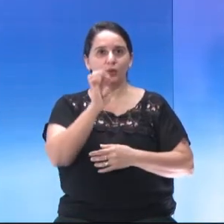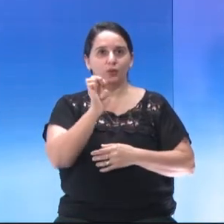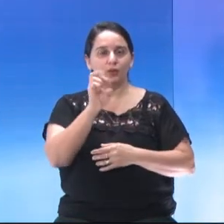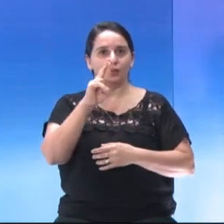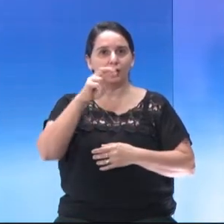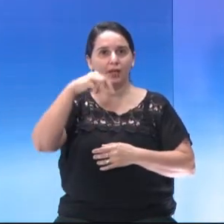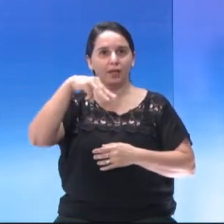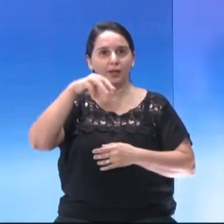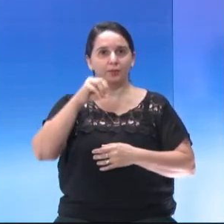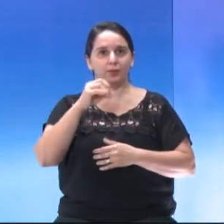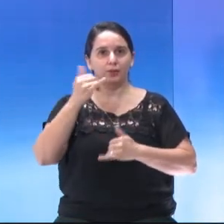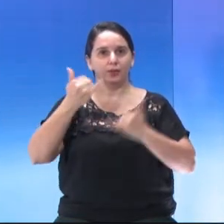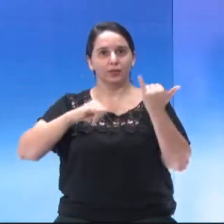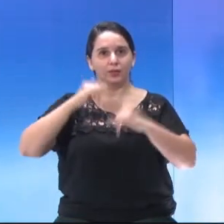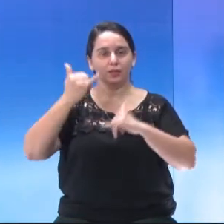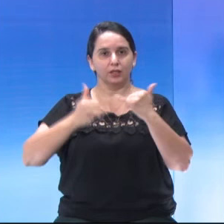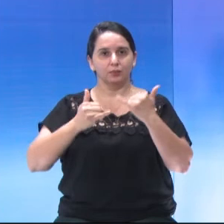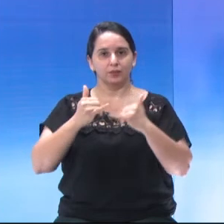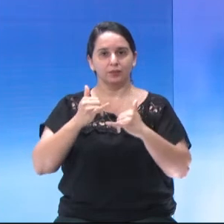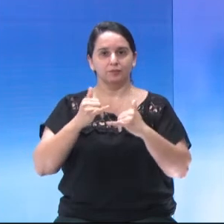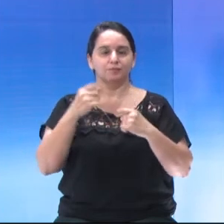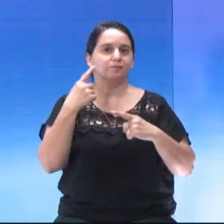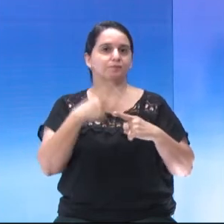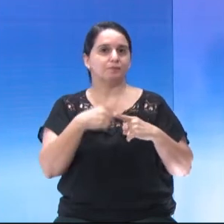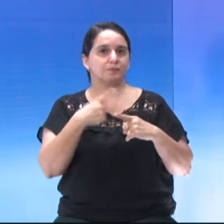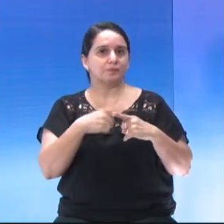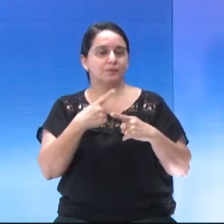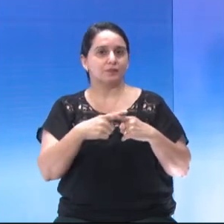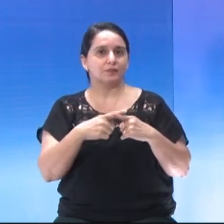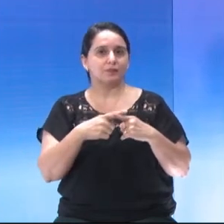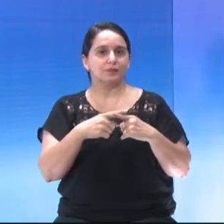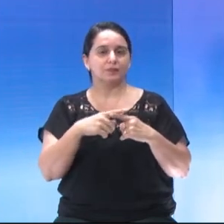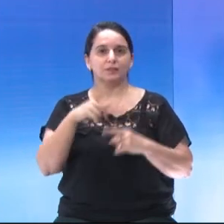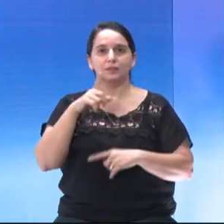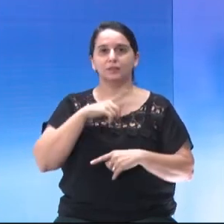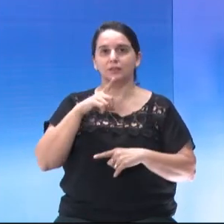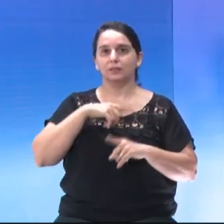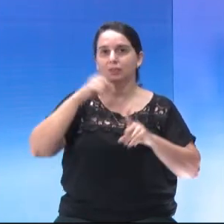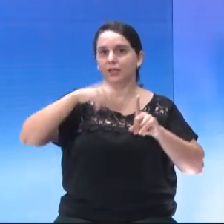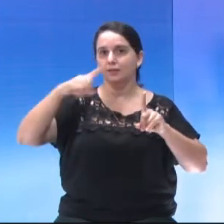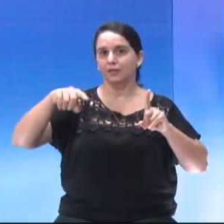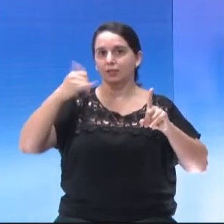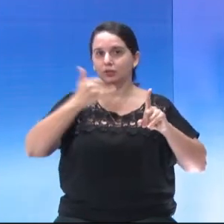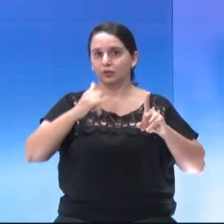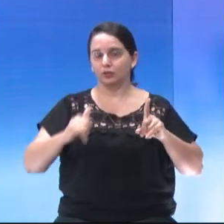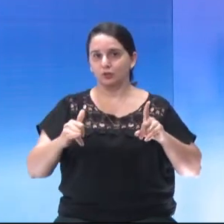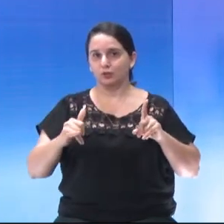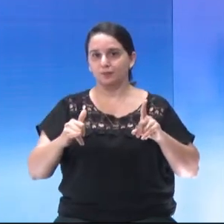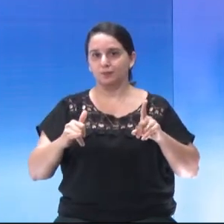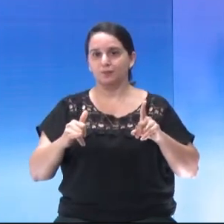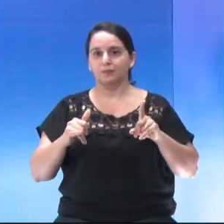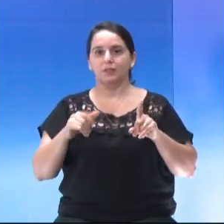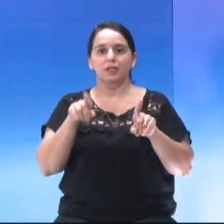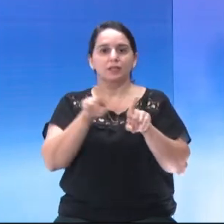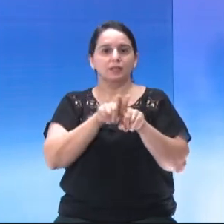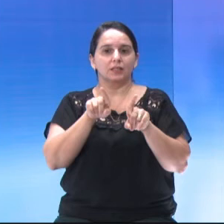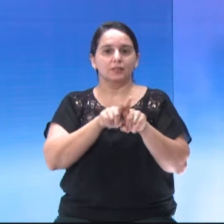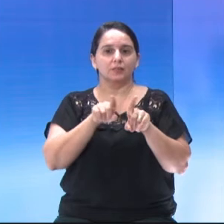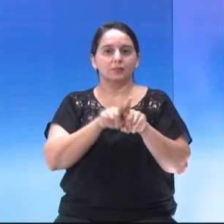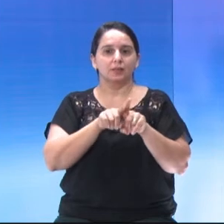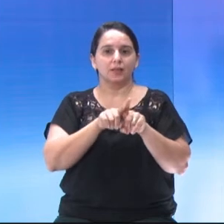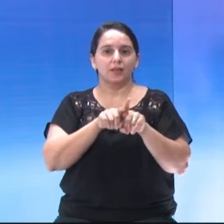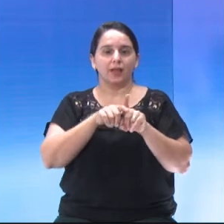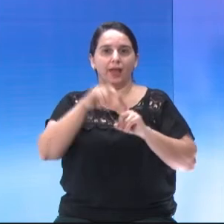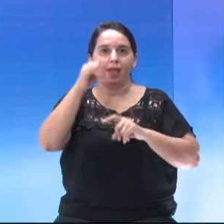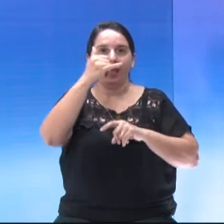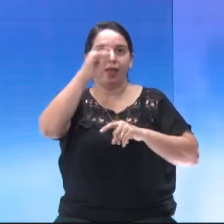aqui. Mas, professor, por que a termoquímica, por que existem essas variações? Nós temos um negocinho chamado